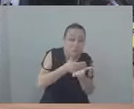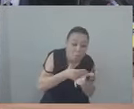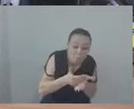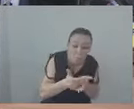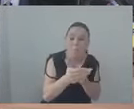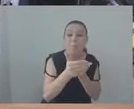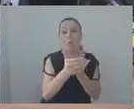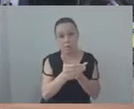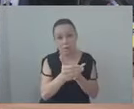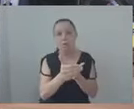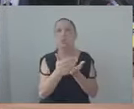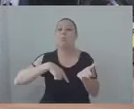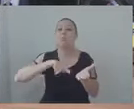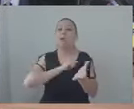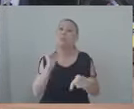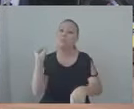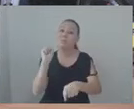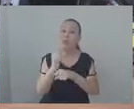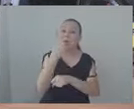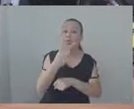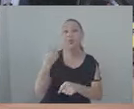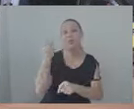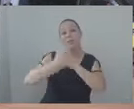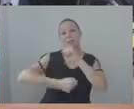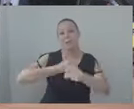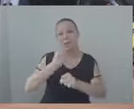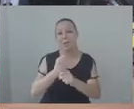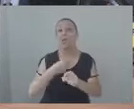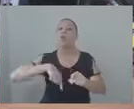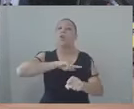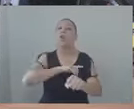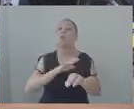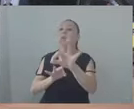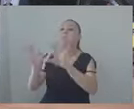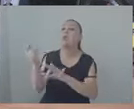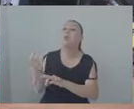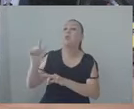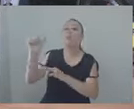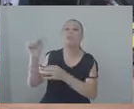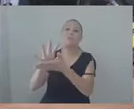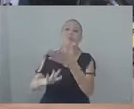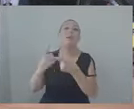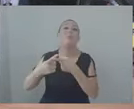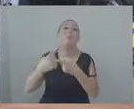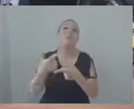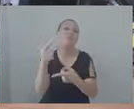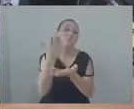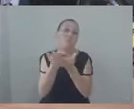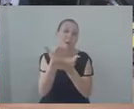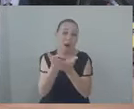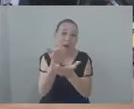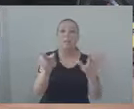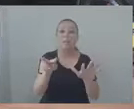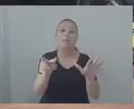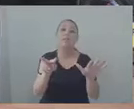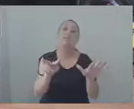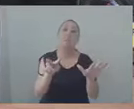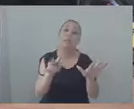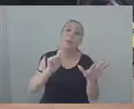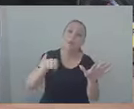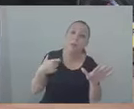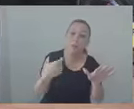ficamos parados, apoiando outras atividades, porque não havia aula, né, a gente ficou meio parado, mas estamos retomando esse